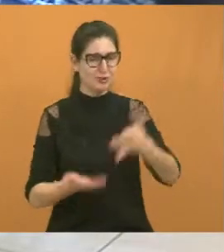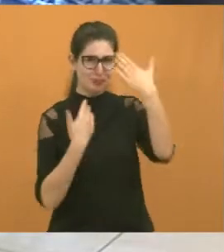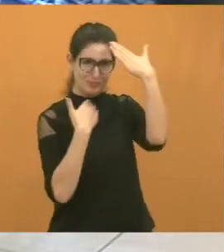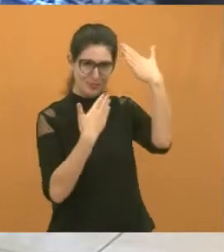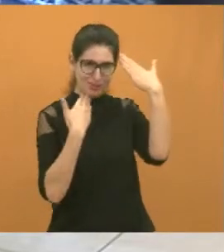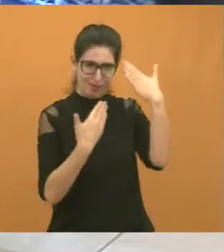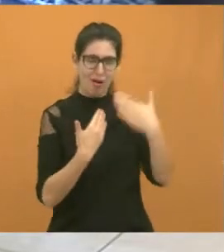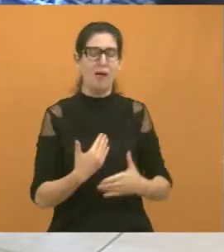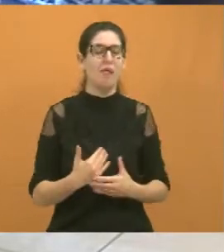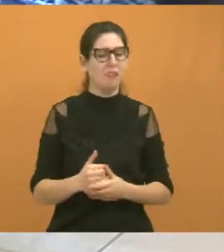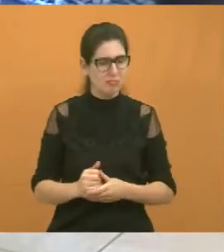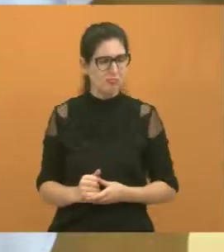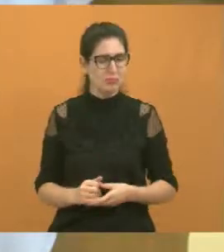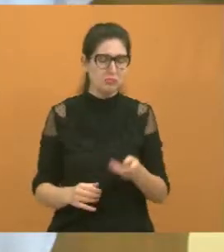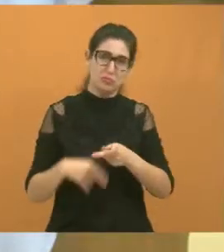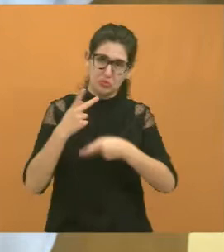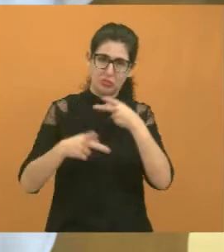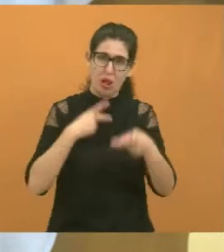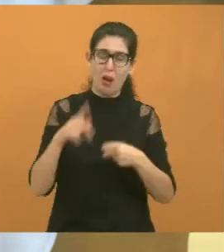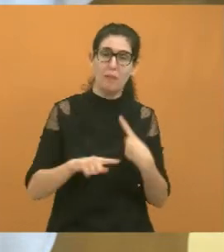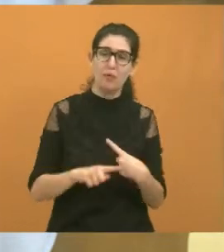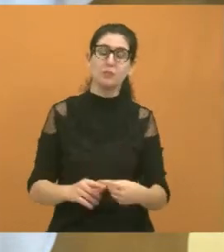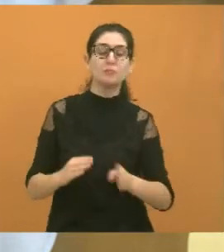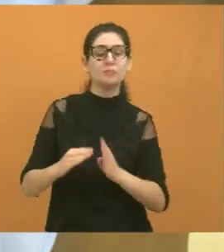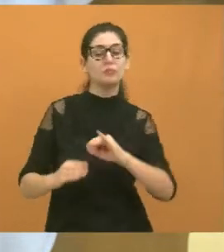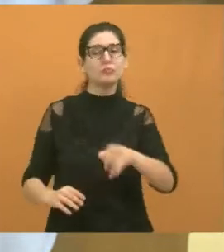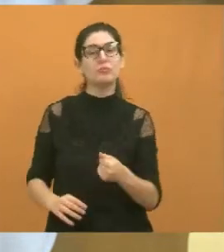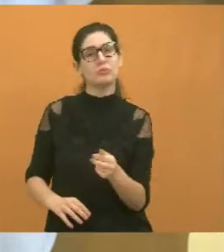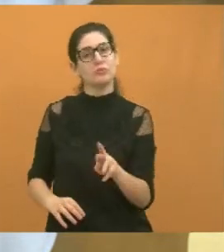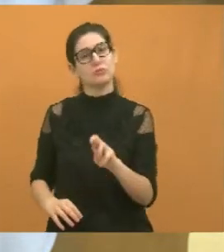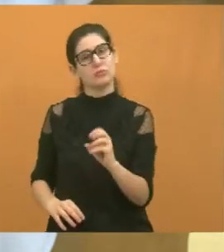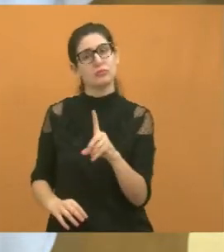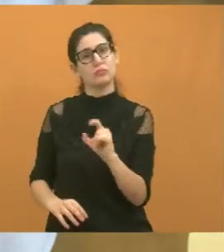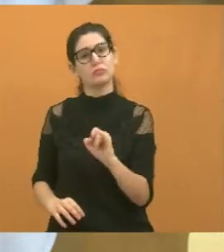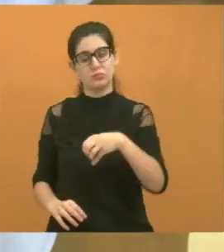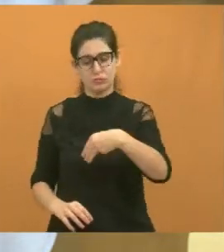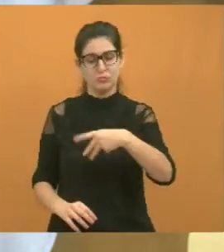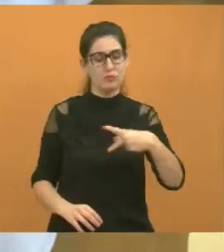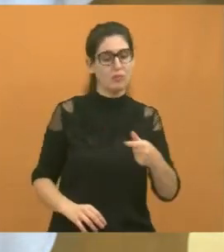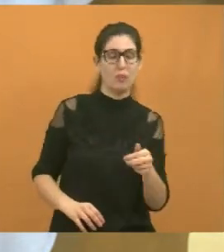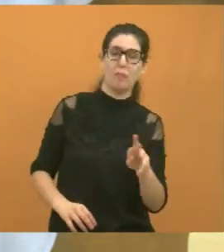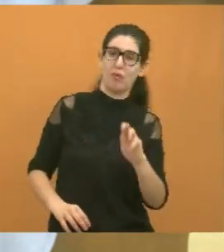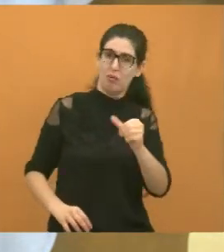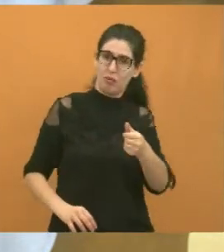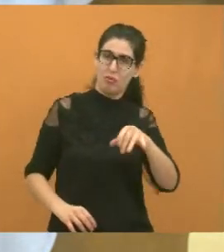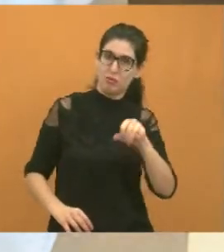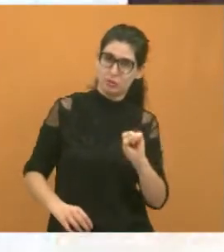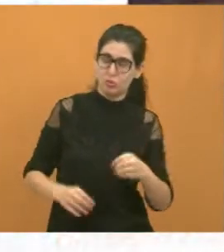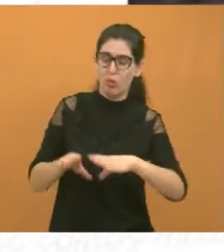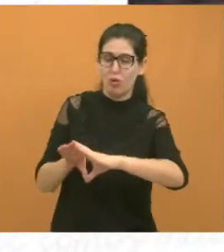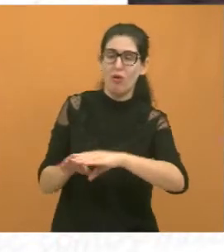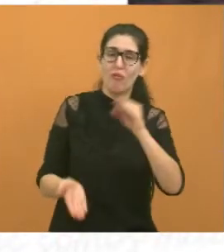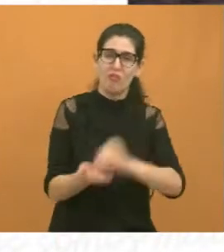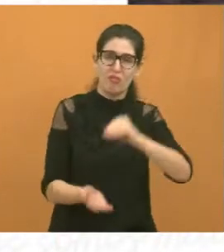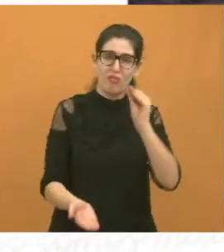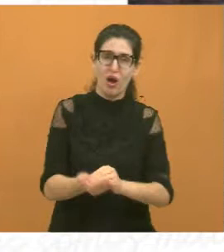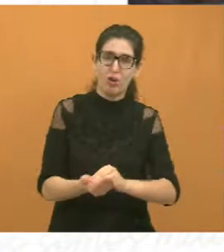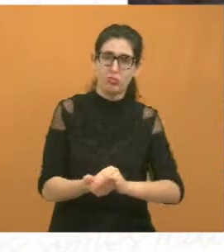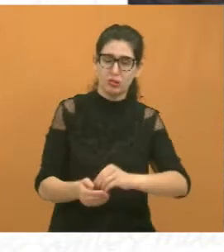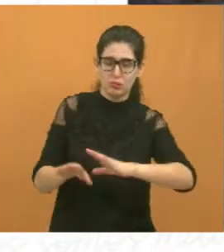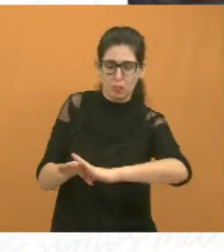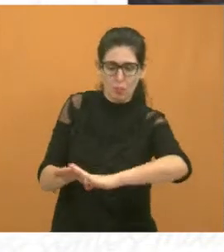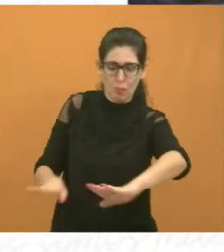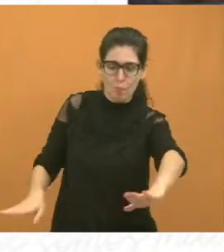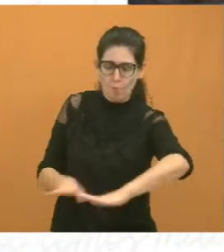contribuição. No Jardim Paraíso, tem algumas ruas que ainda não foram pavimentadas e o